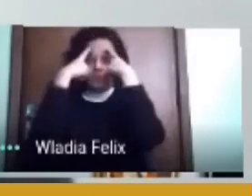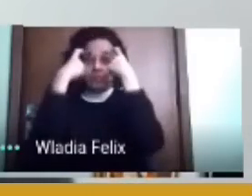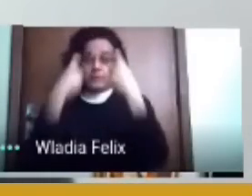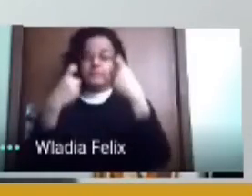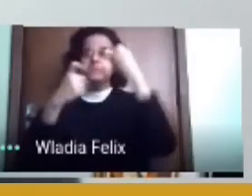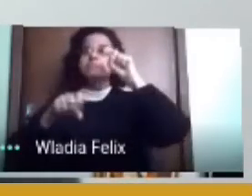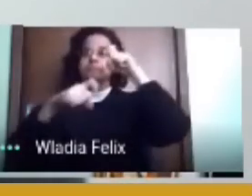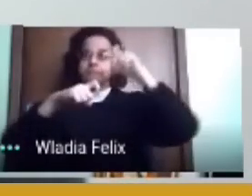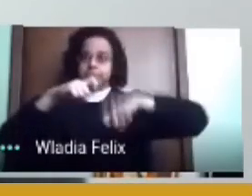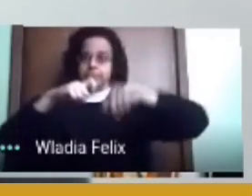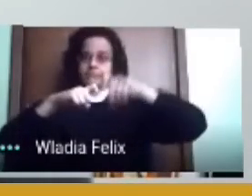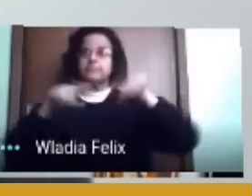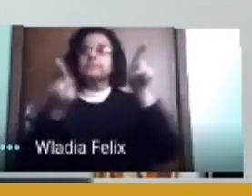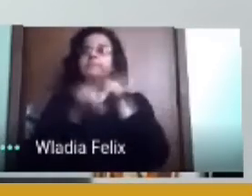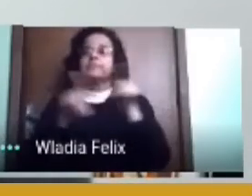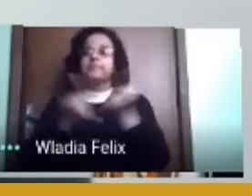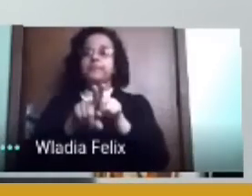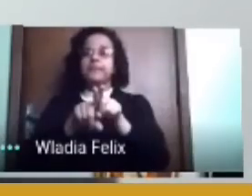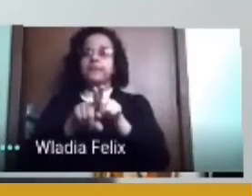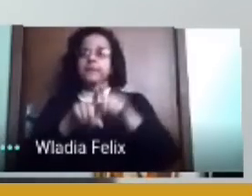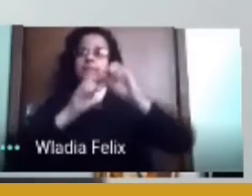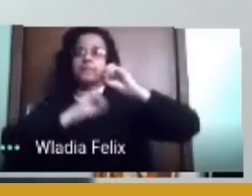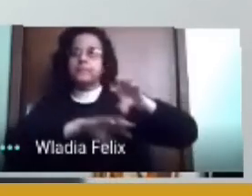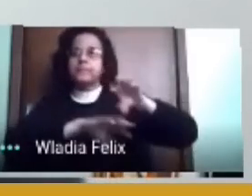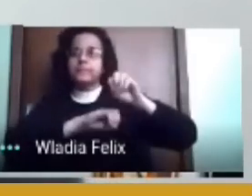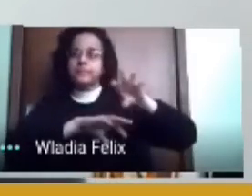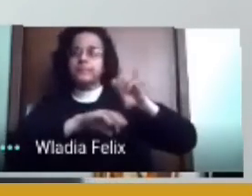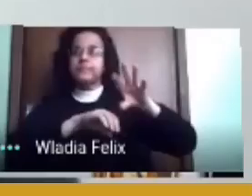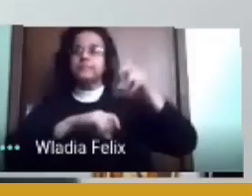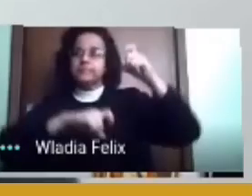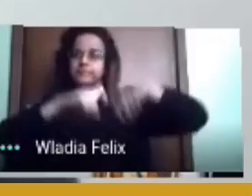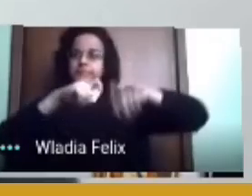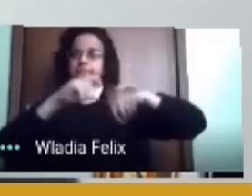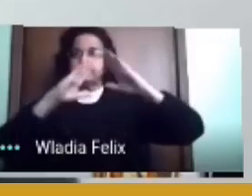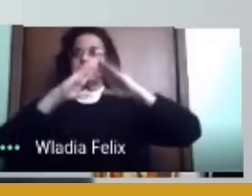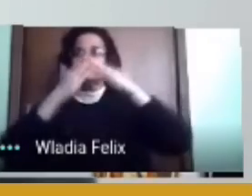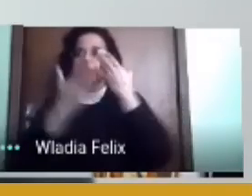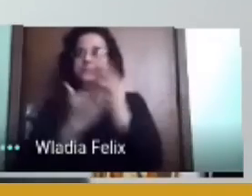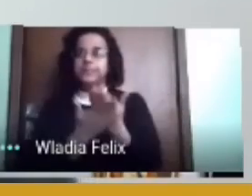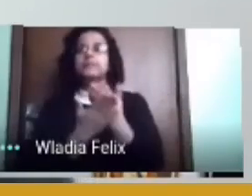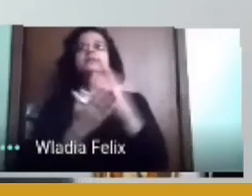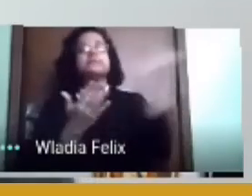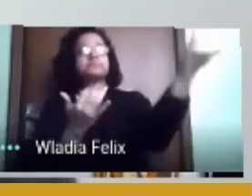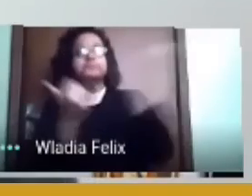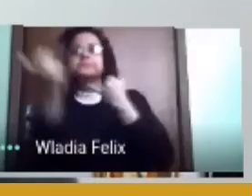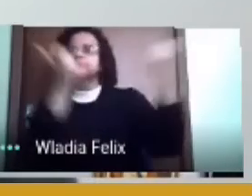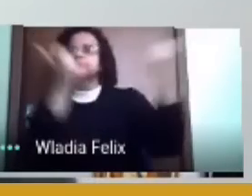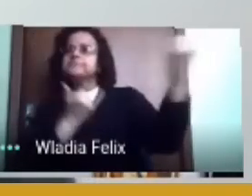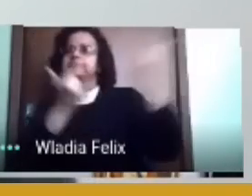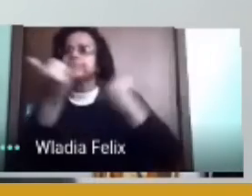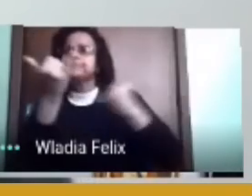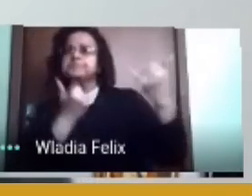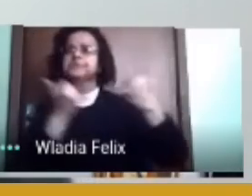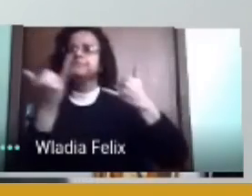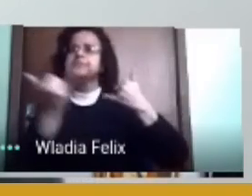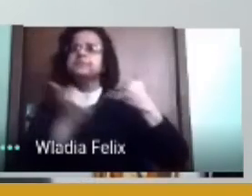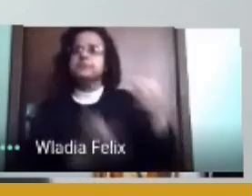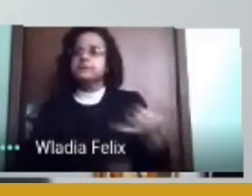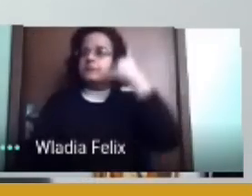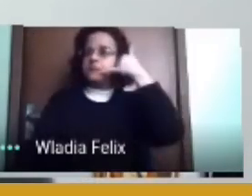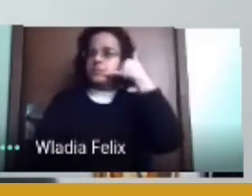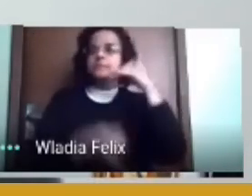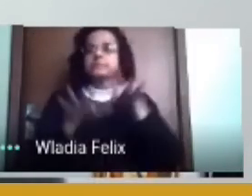nas escolas, nós temos recebido diariamente nos nossos celulares, nos grupos de WhatsApp, da família, do